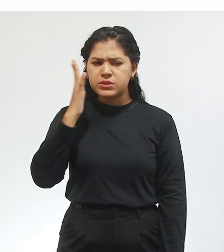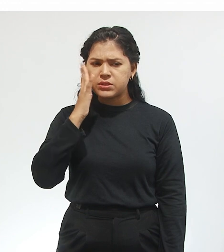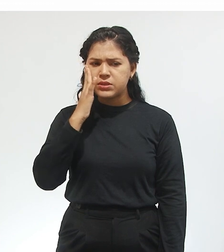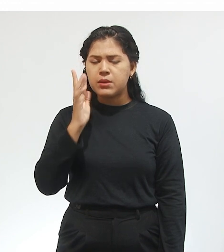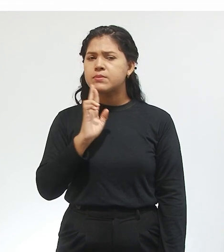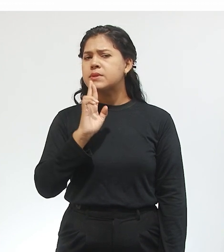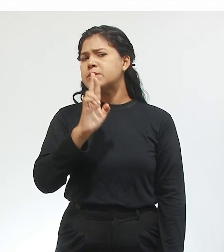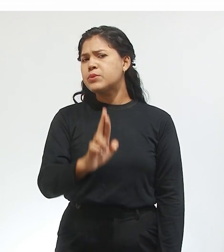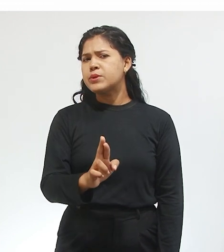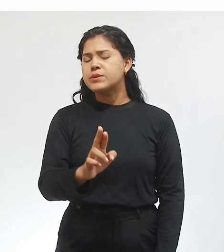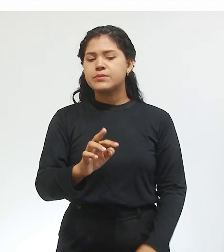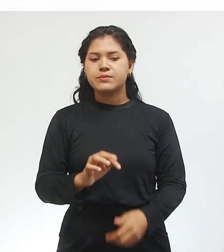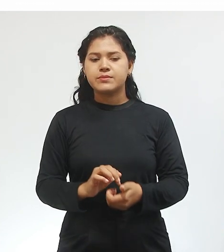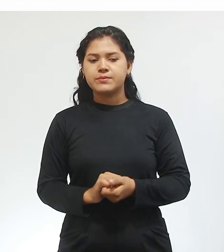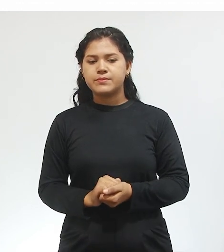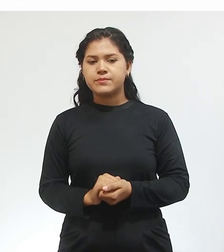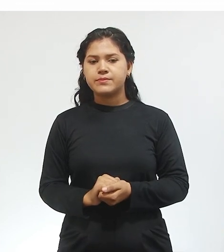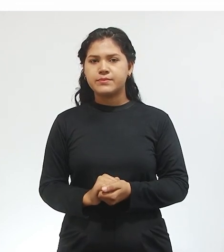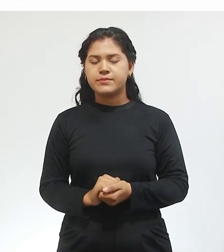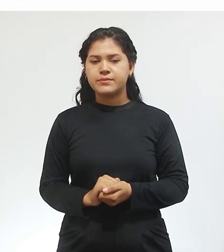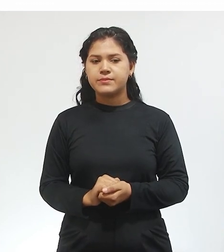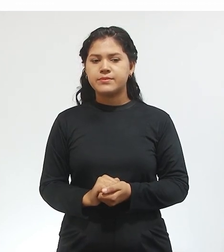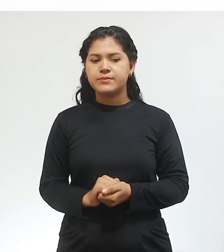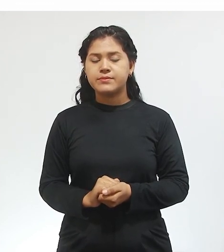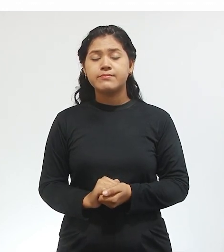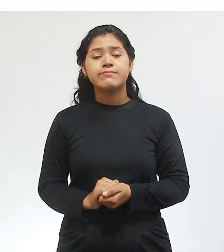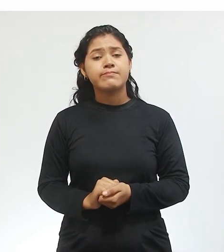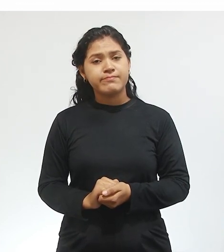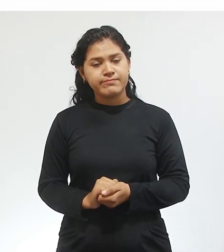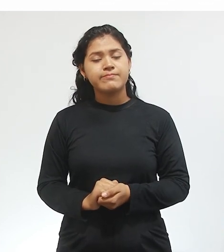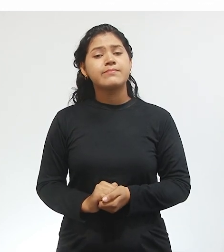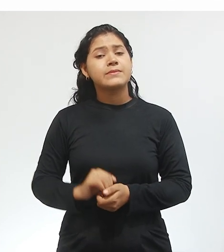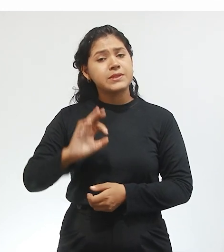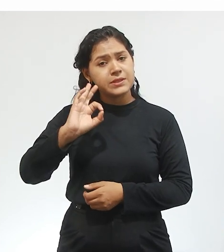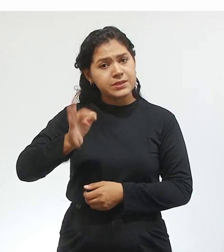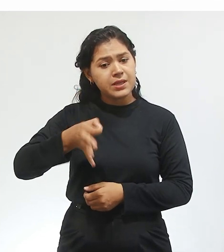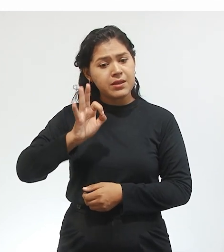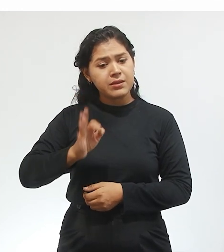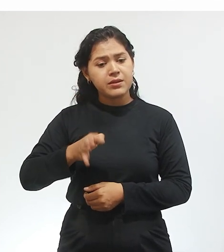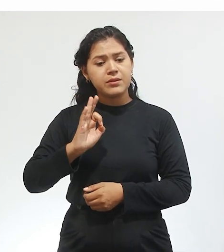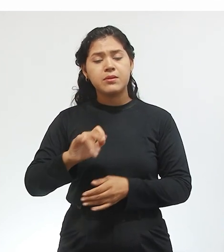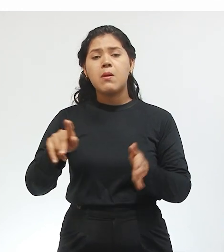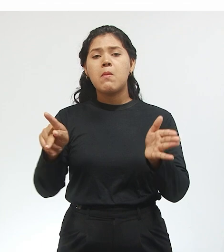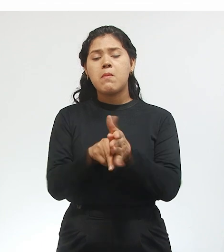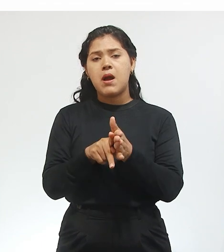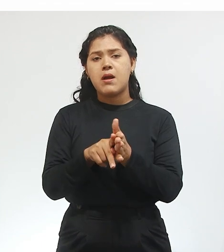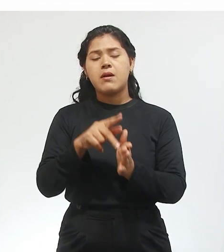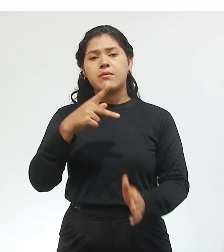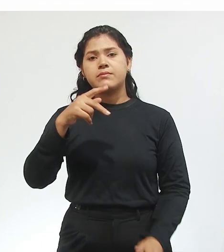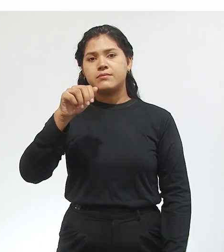para mim. Então, isso mesmo, né? É o patrimônio, que é composto por quê? Por